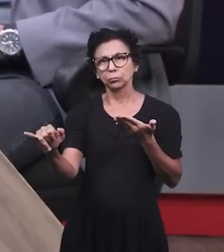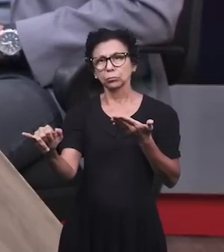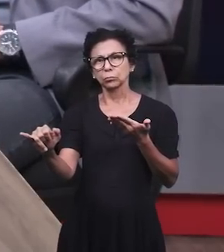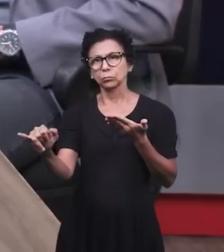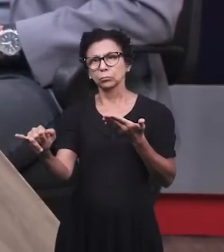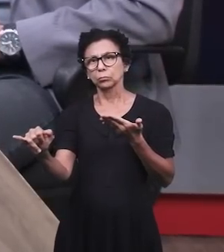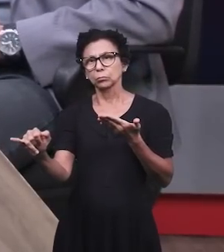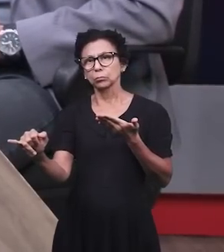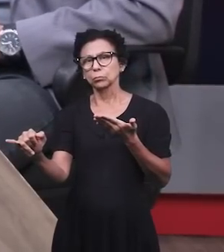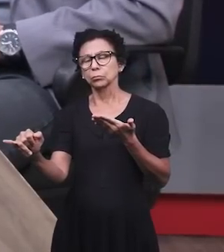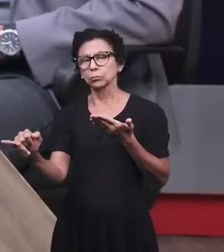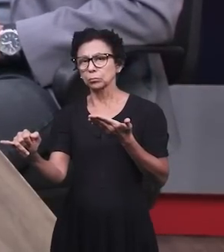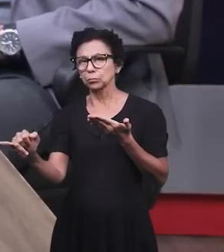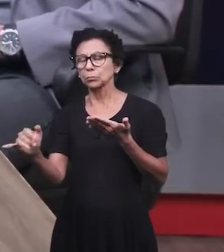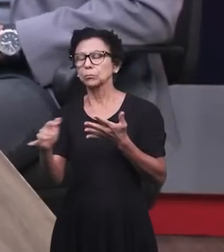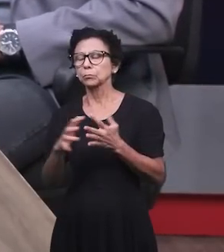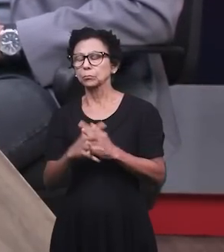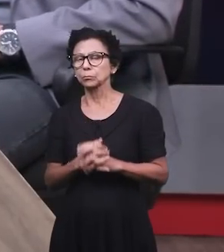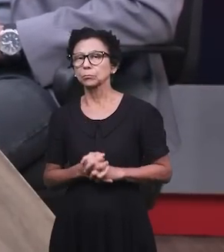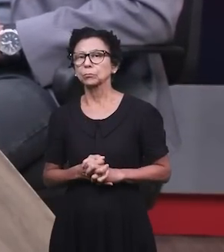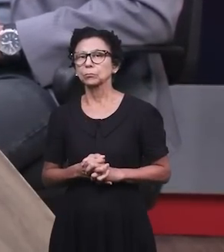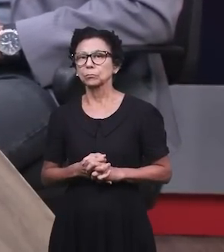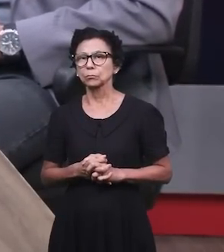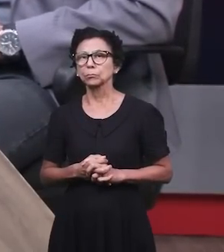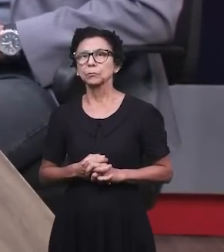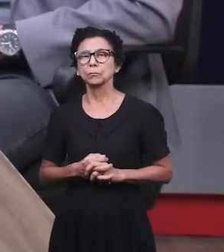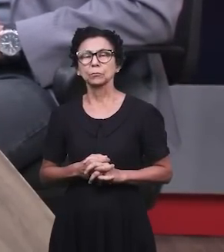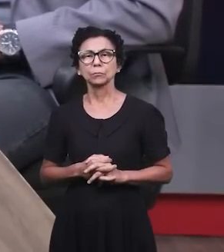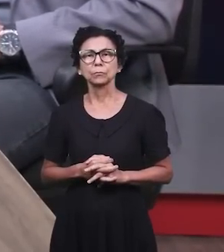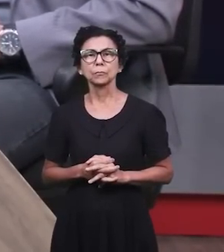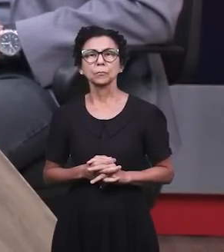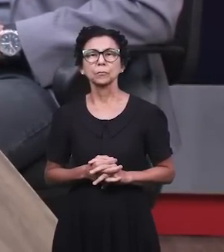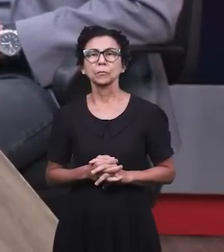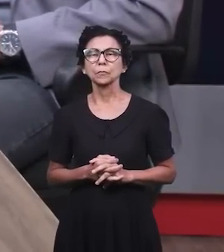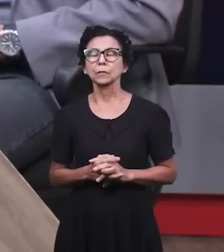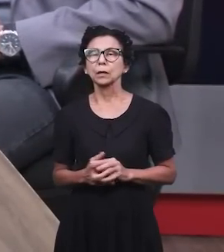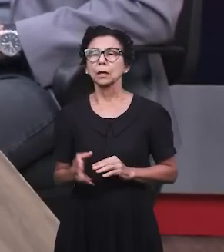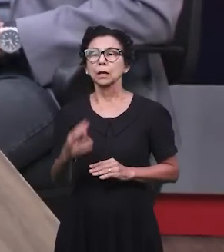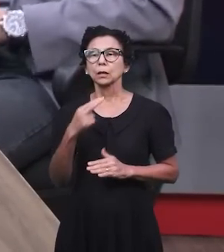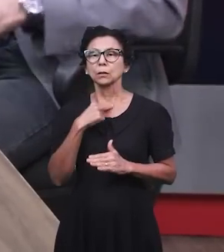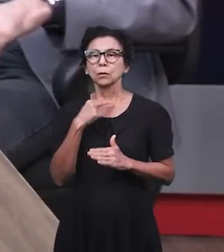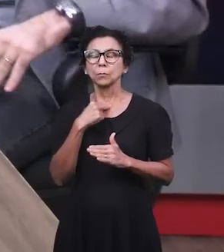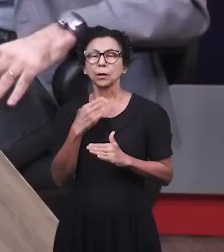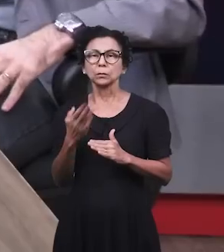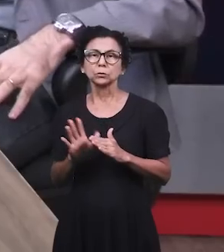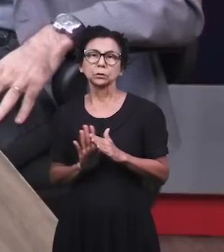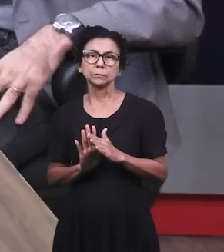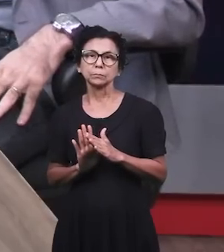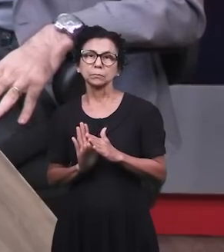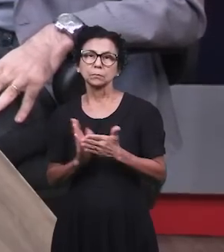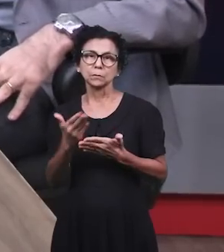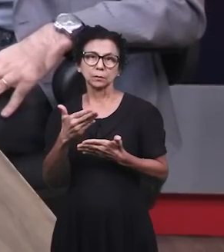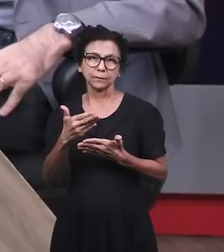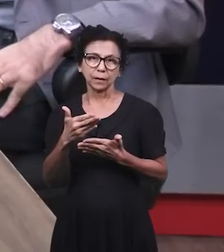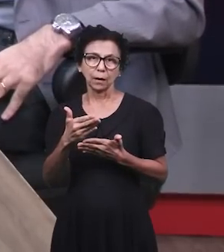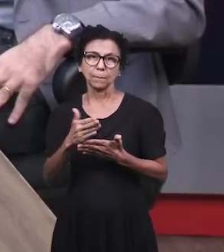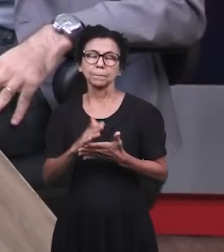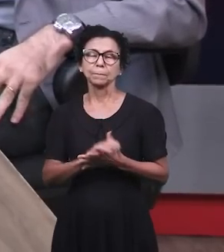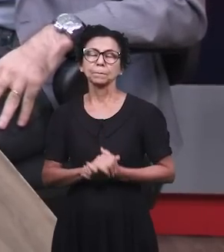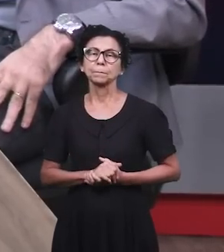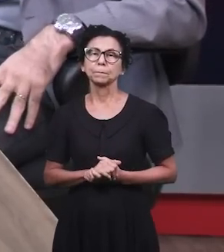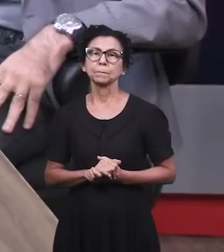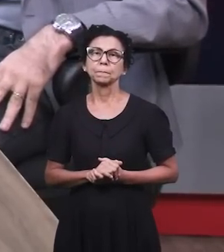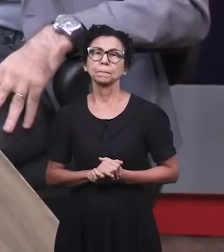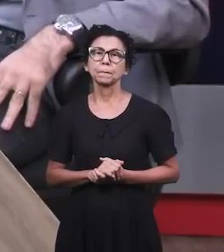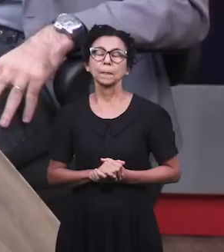Então, a gente tem várias aplicações hoje, né, atualmente, que nessa era digital que a gente está vivendo, que